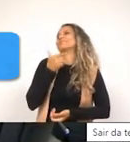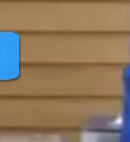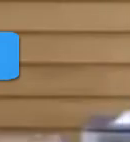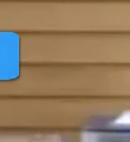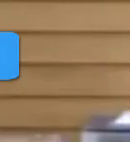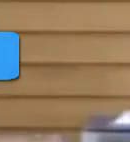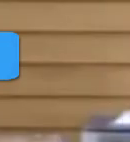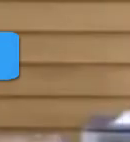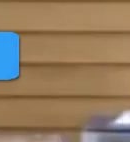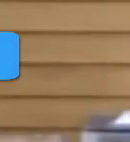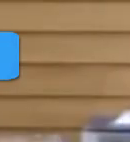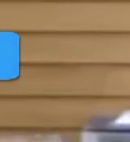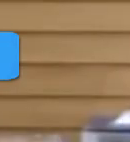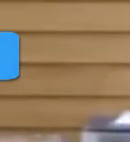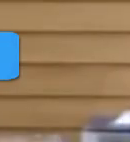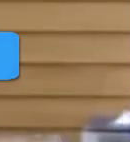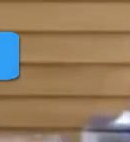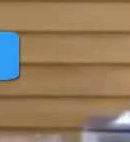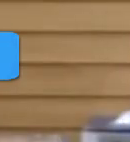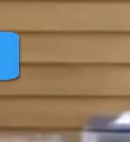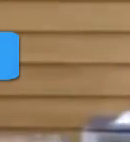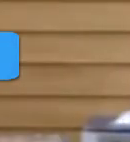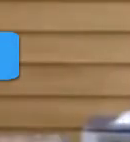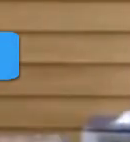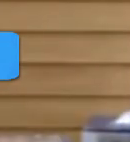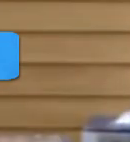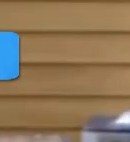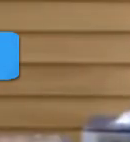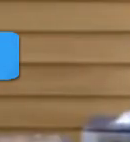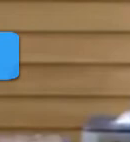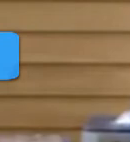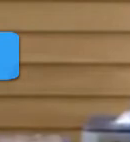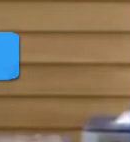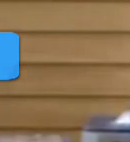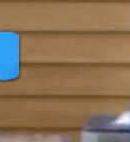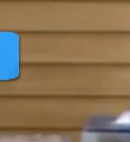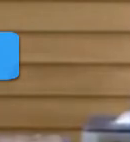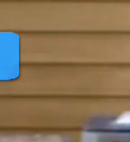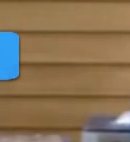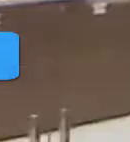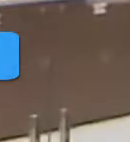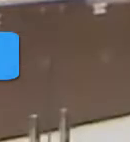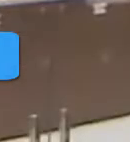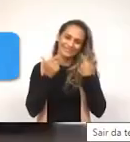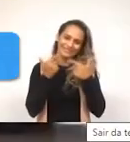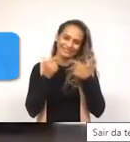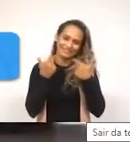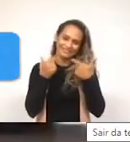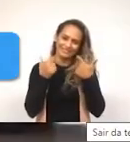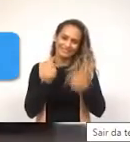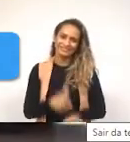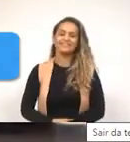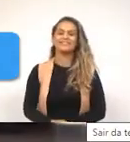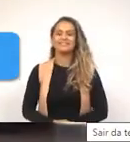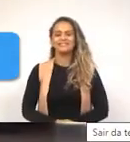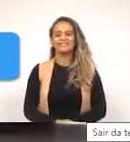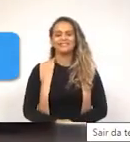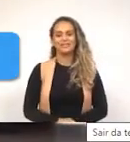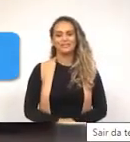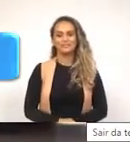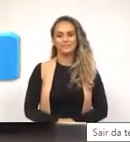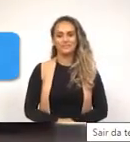vezes, fazendo que outros deputados e algumas outras pessoas presentes também caiam na gargalhada. O